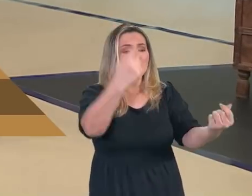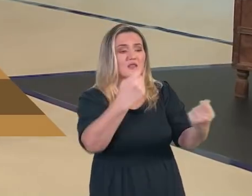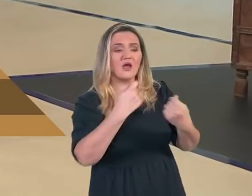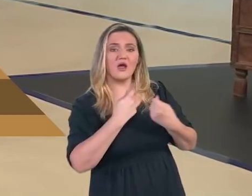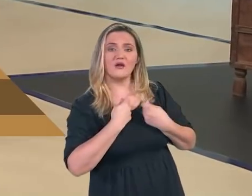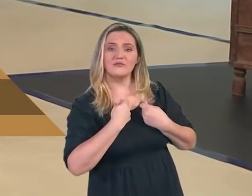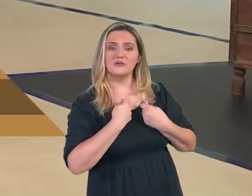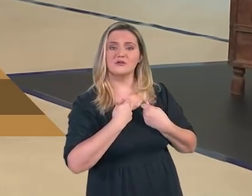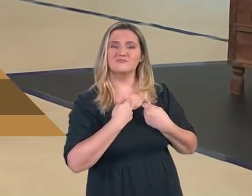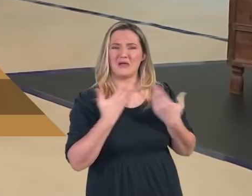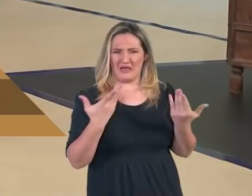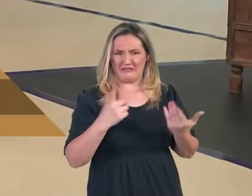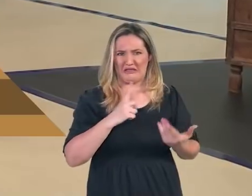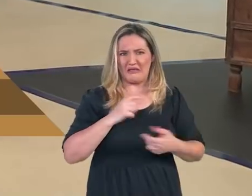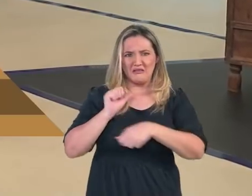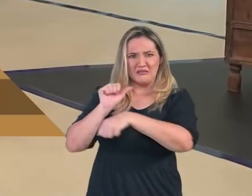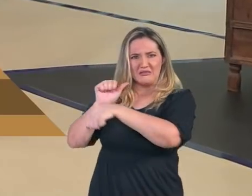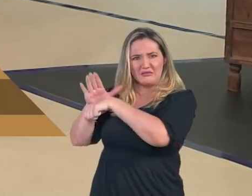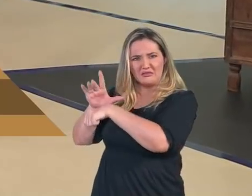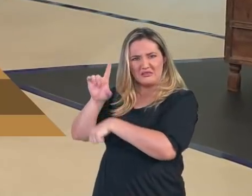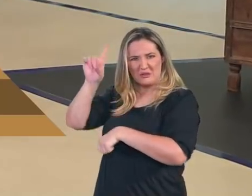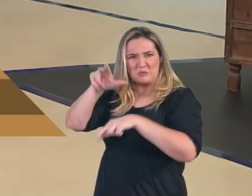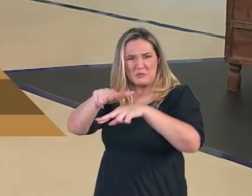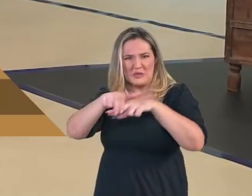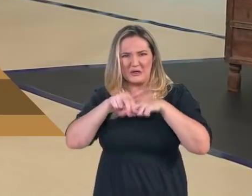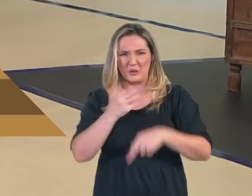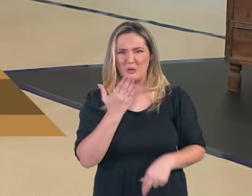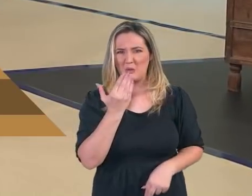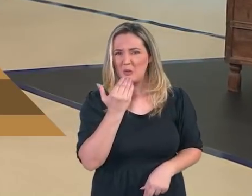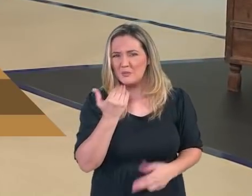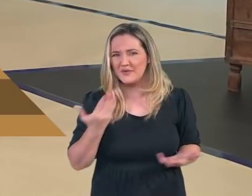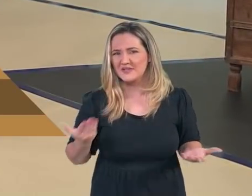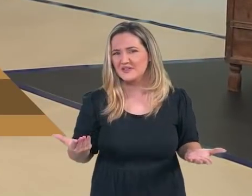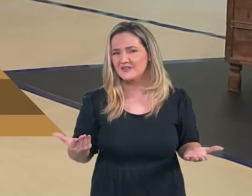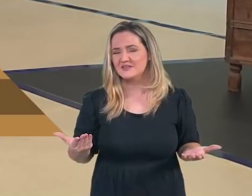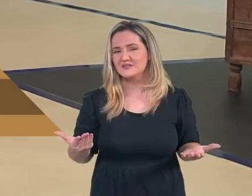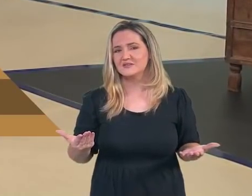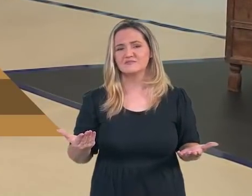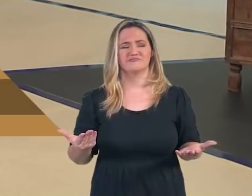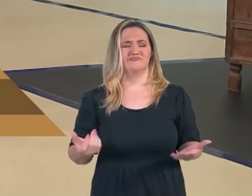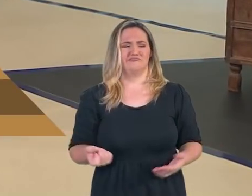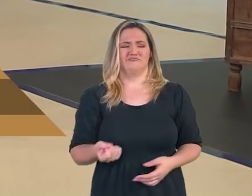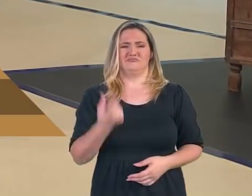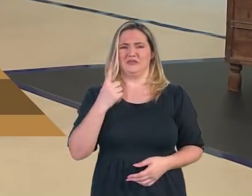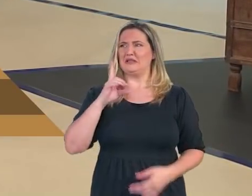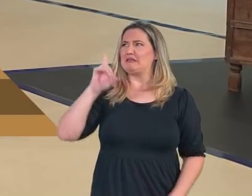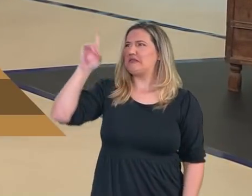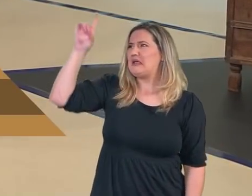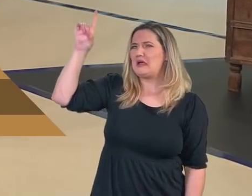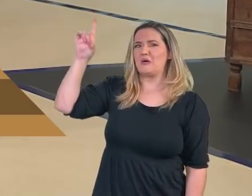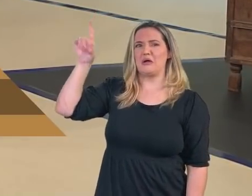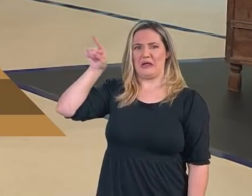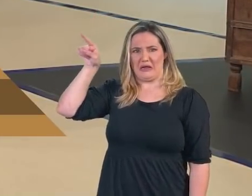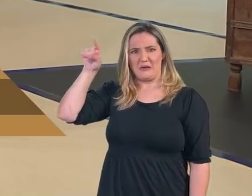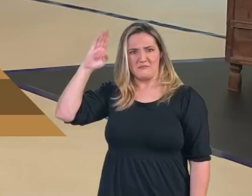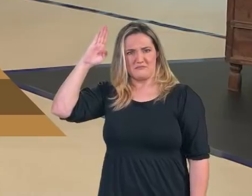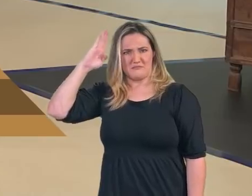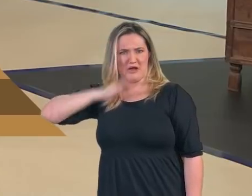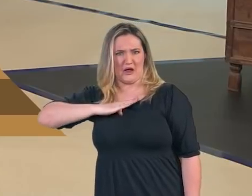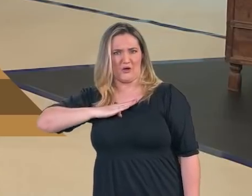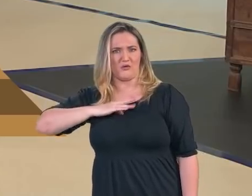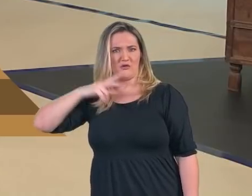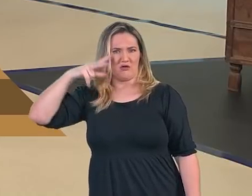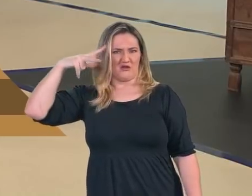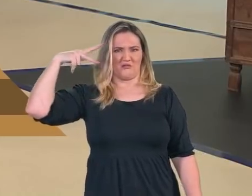estariam desonrando a Deus apenas por causa de uma mera refeição? Não é possível que Deus seja assim tão radical a ponto